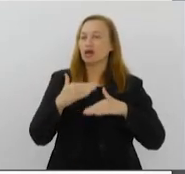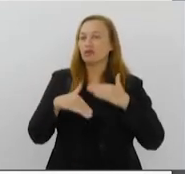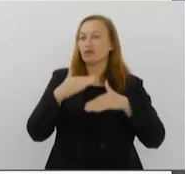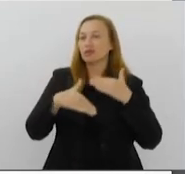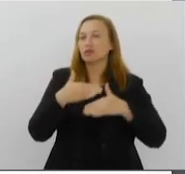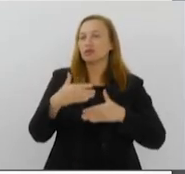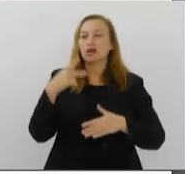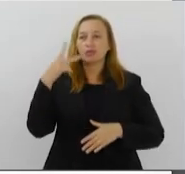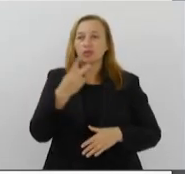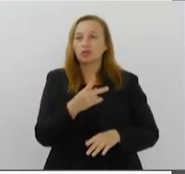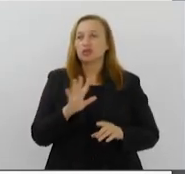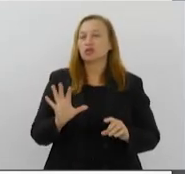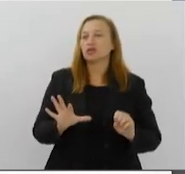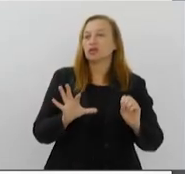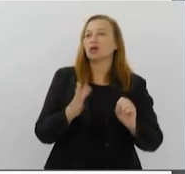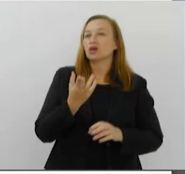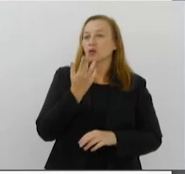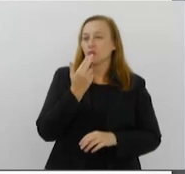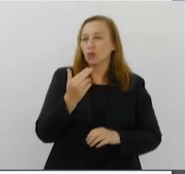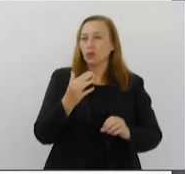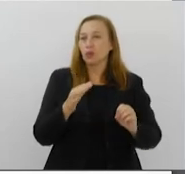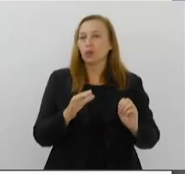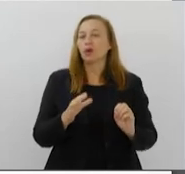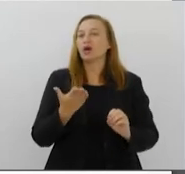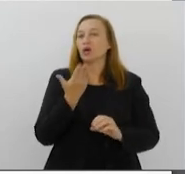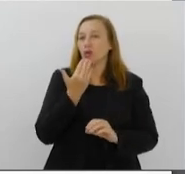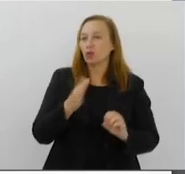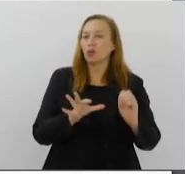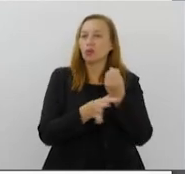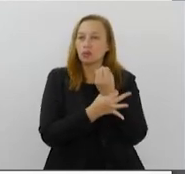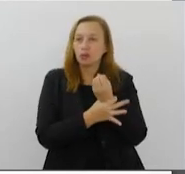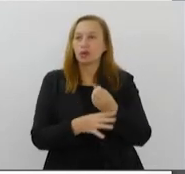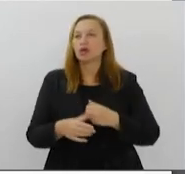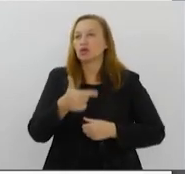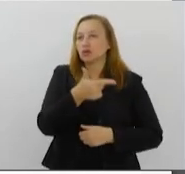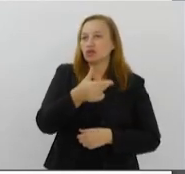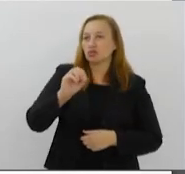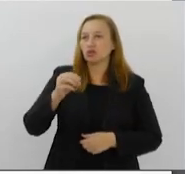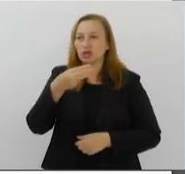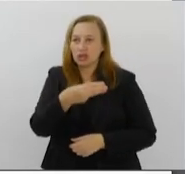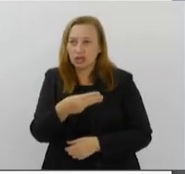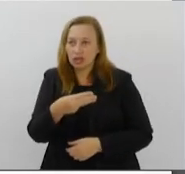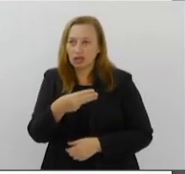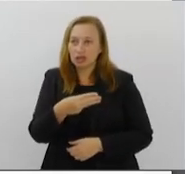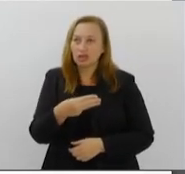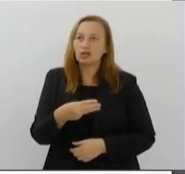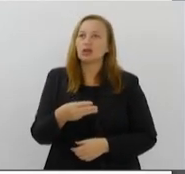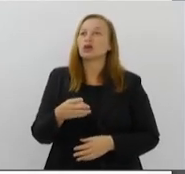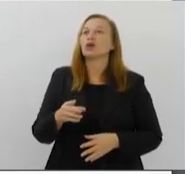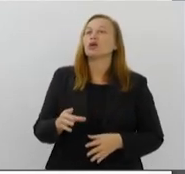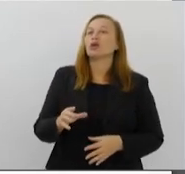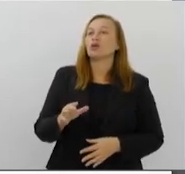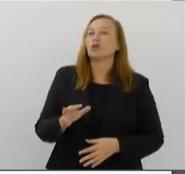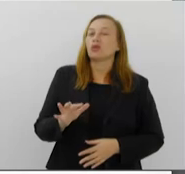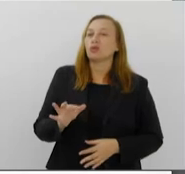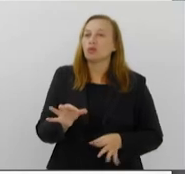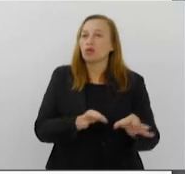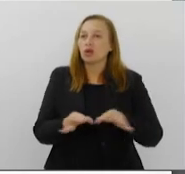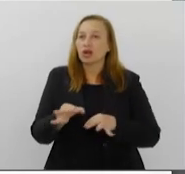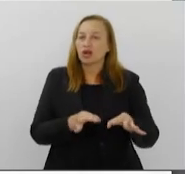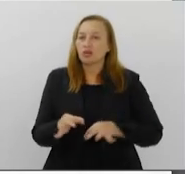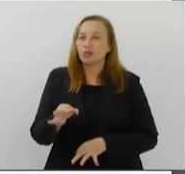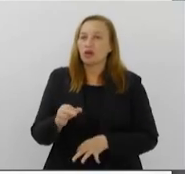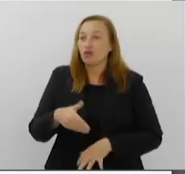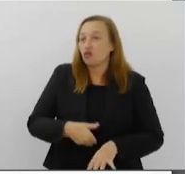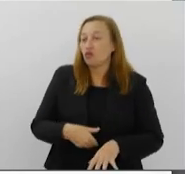da política de segurança alimentar e nutricional, a partir de 2003, com a criação do programa Fome Zero, que foi quando o governo federal